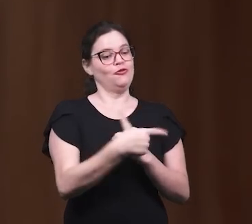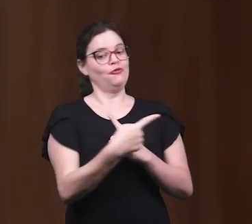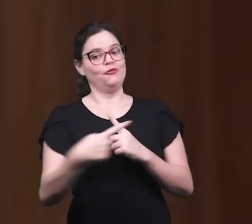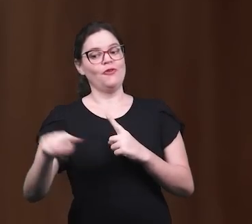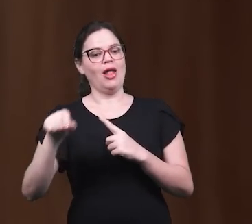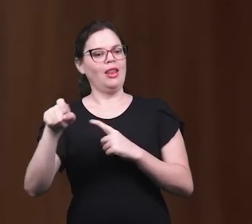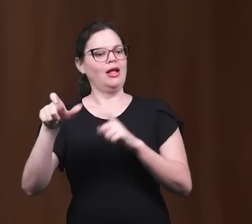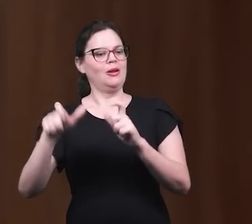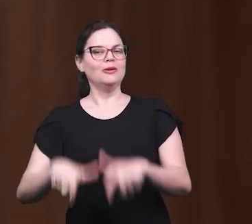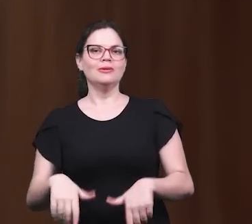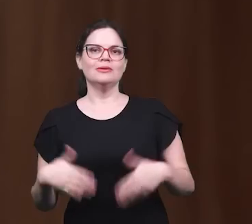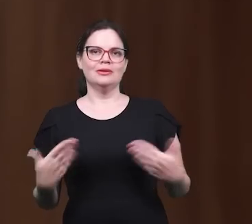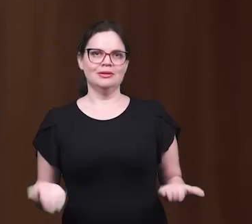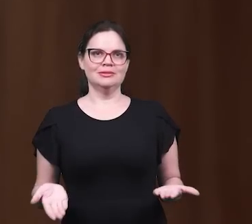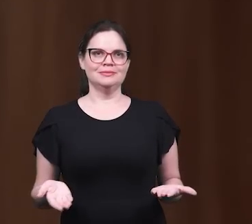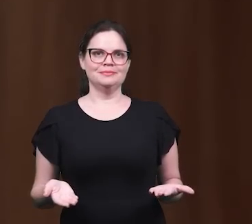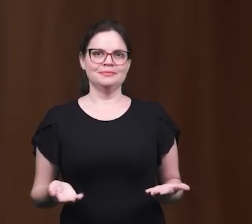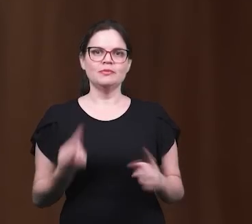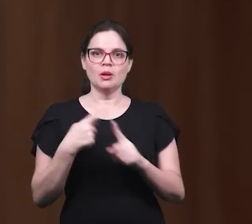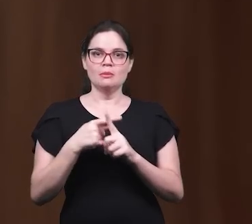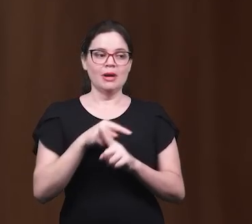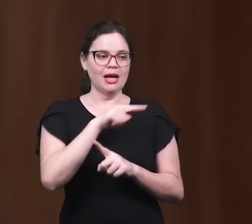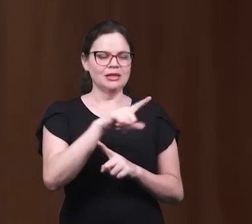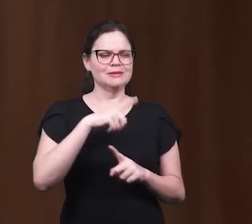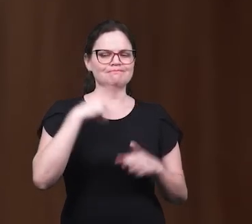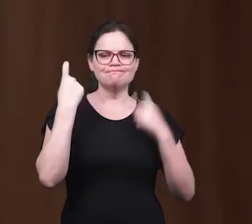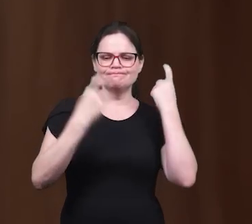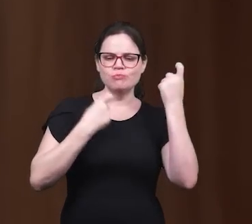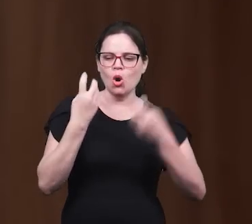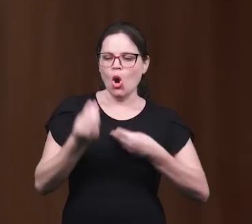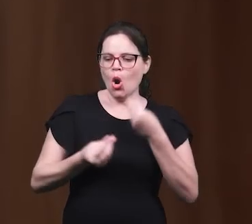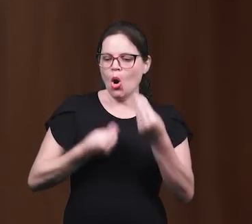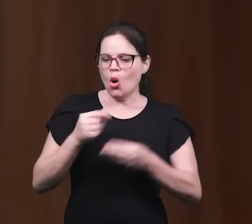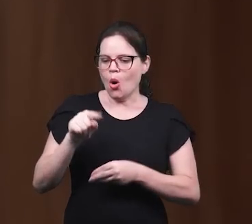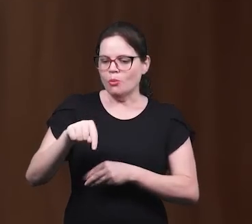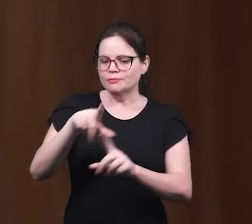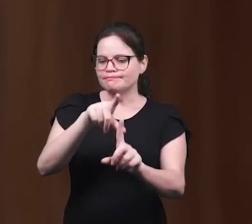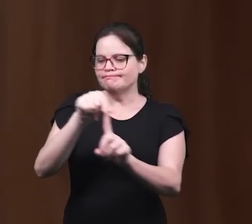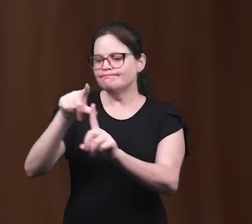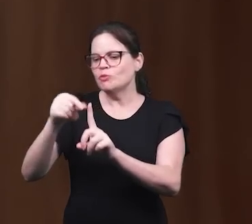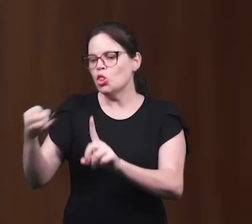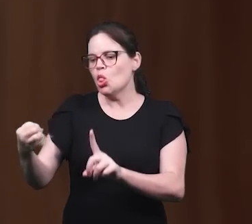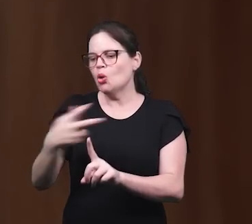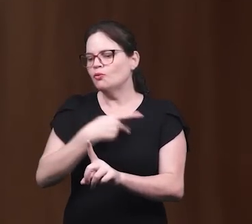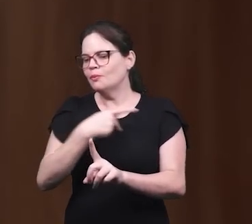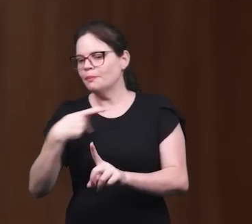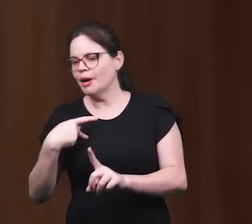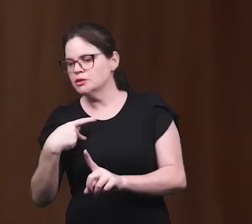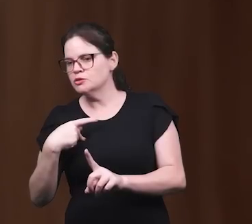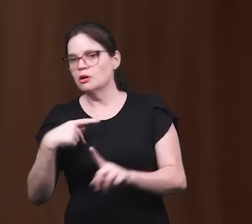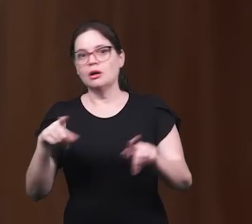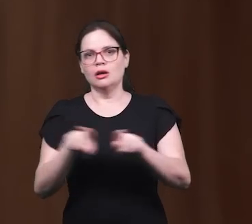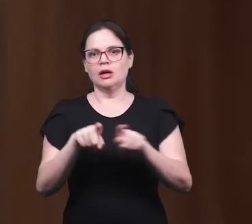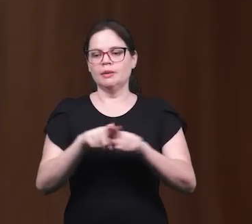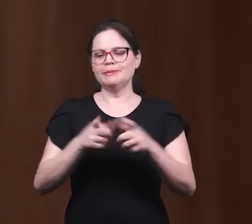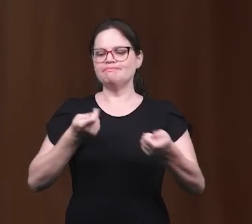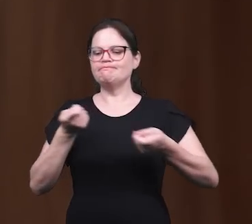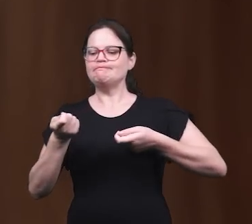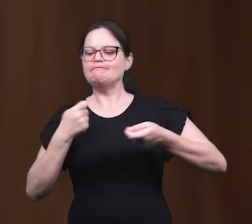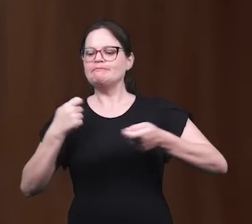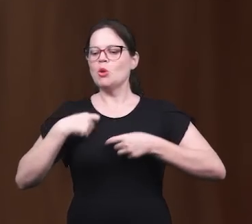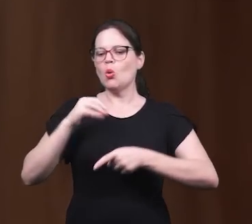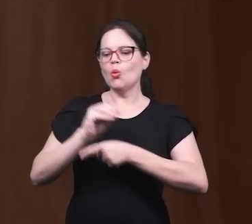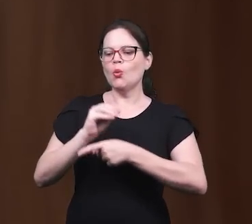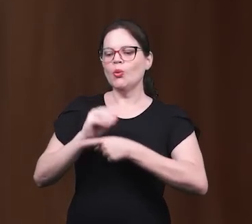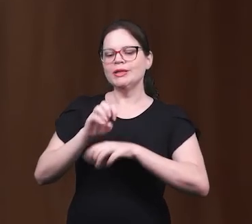zelo em gerar novos ministérios, em delegar, mas também monitorar